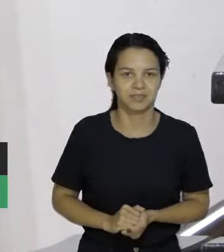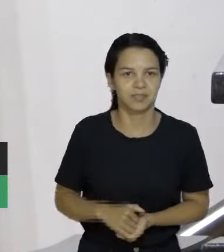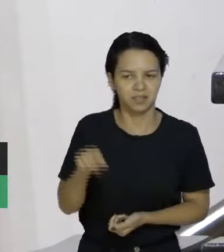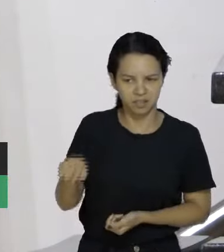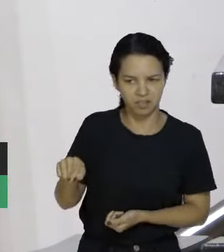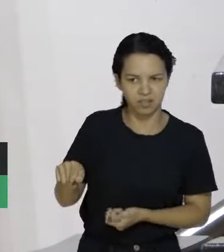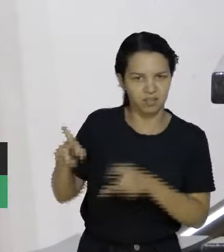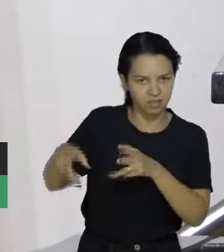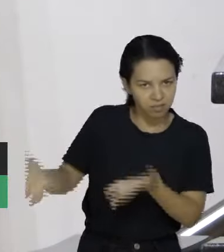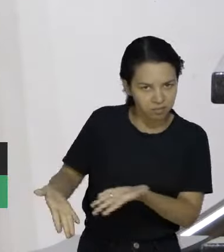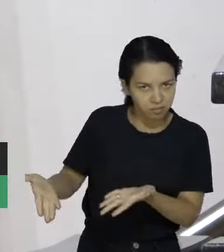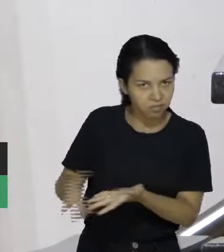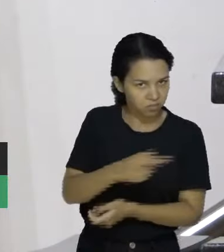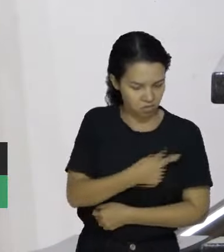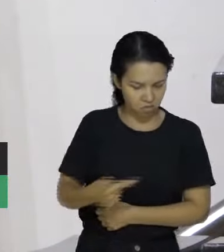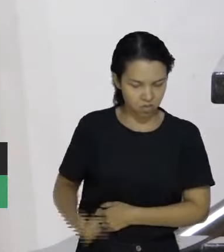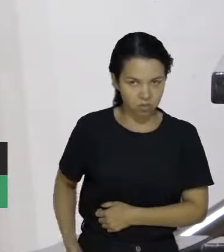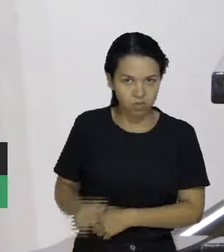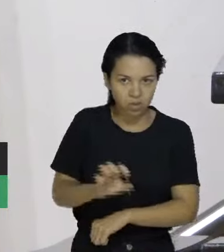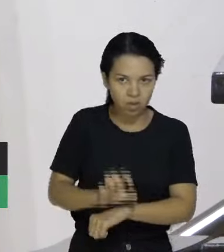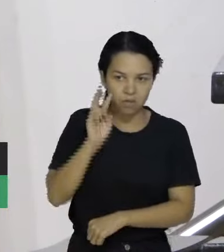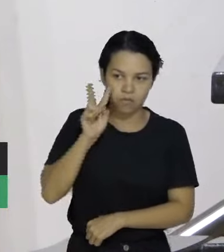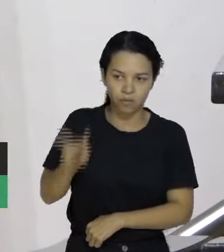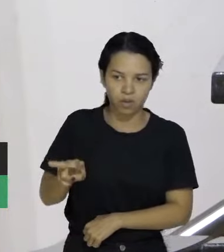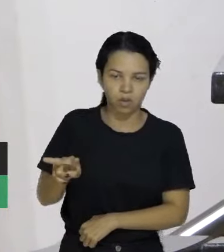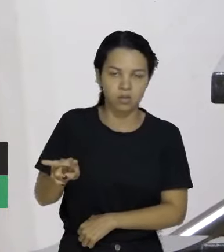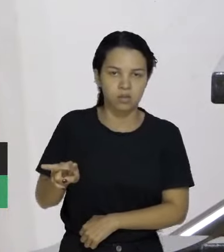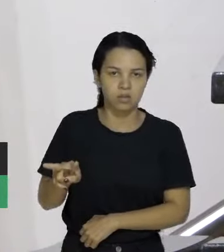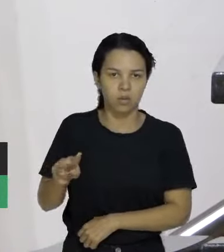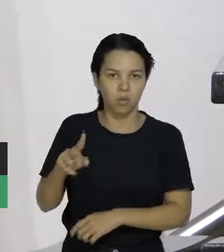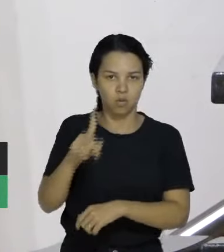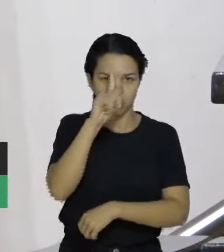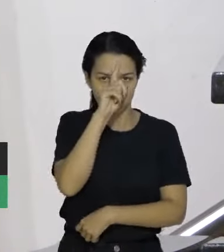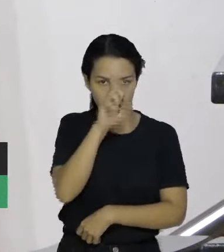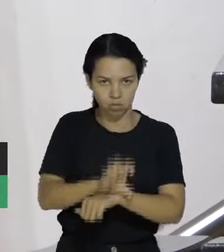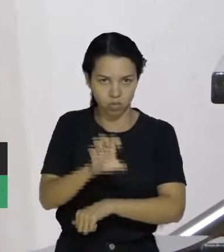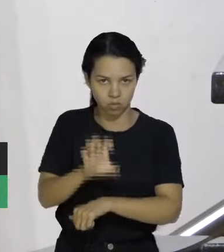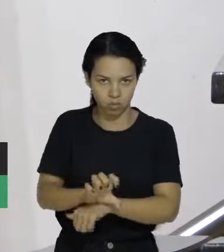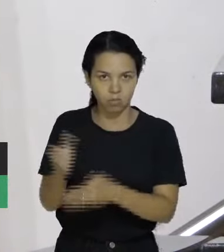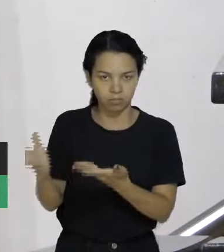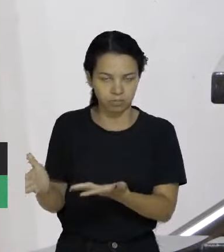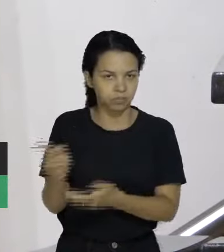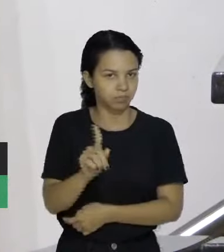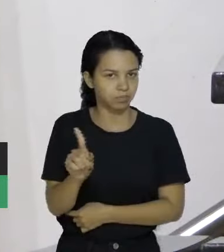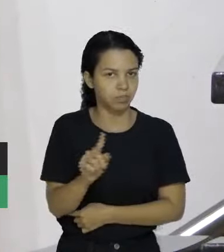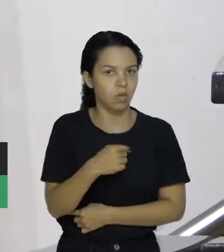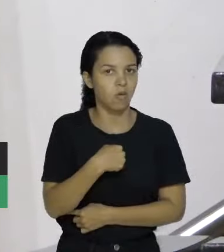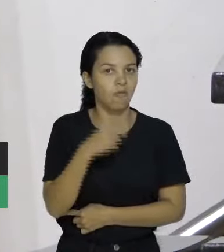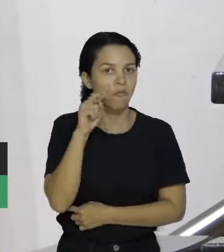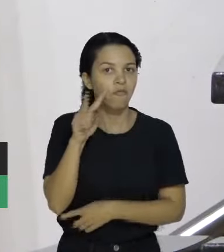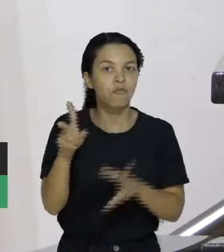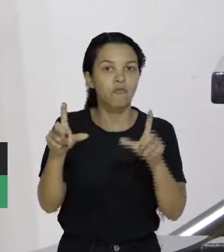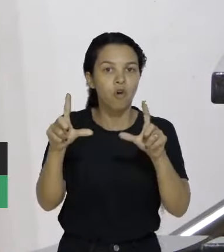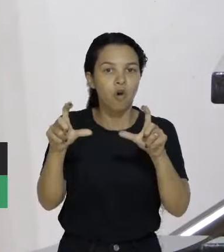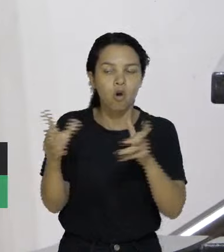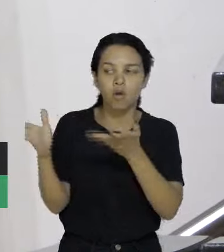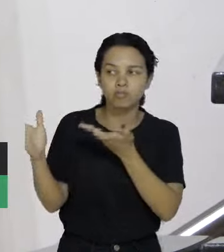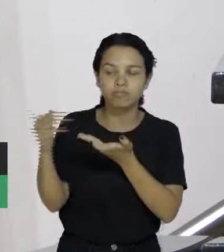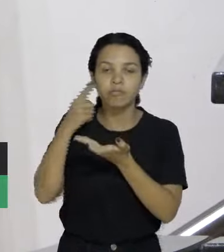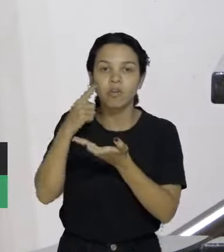era para o governo do estado encontrar essa maneira nos hospitais estaduais e nós vamos passar algumas fotos Ali e Olhem só como a secretária